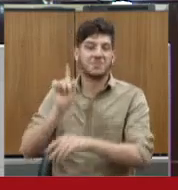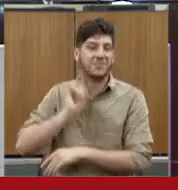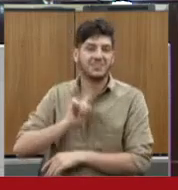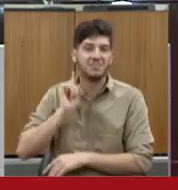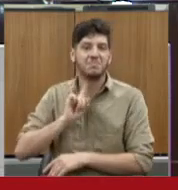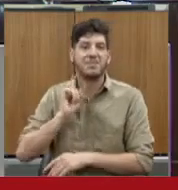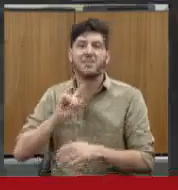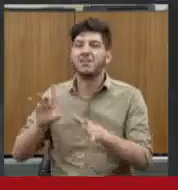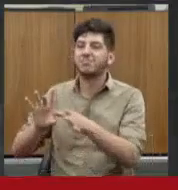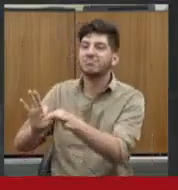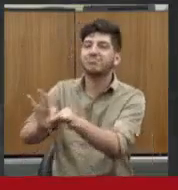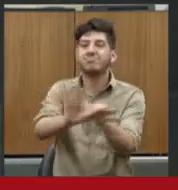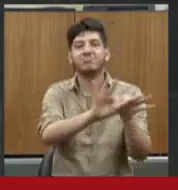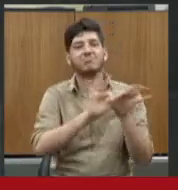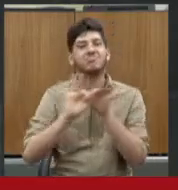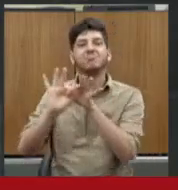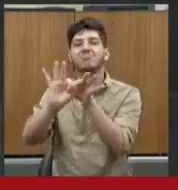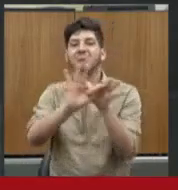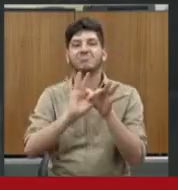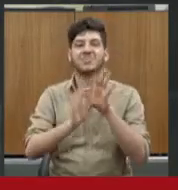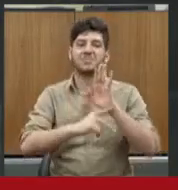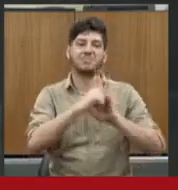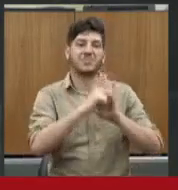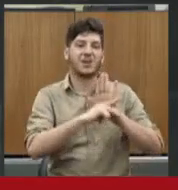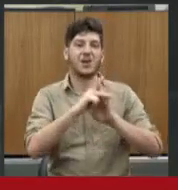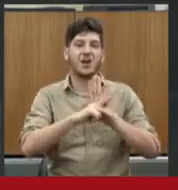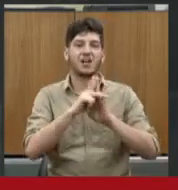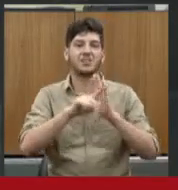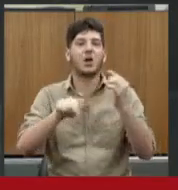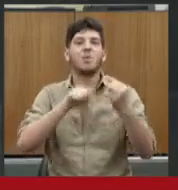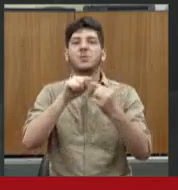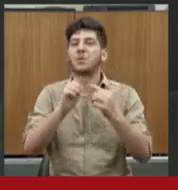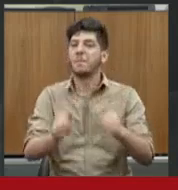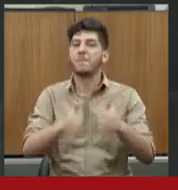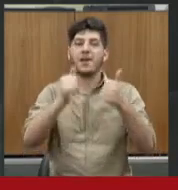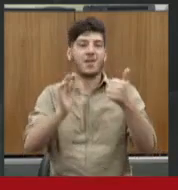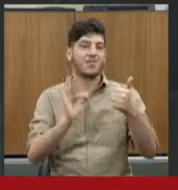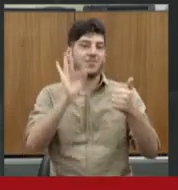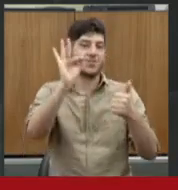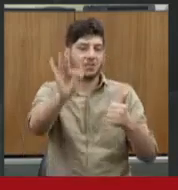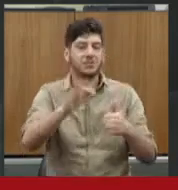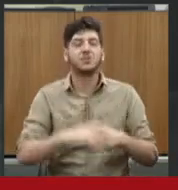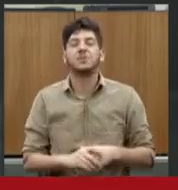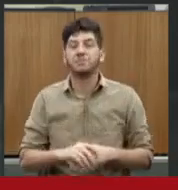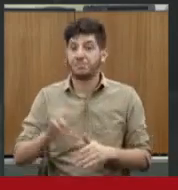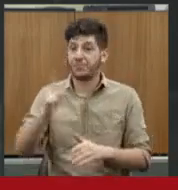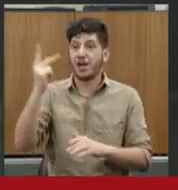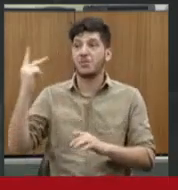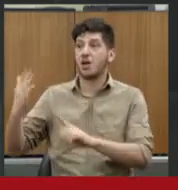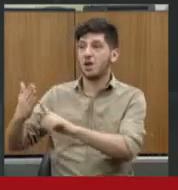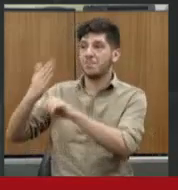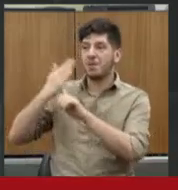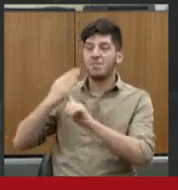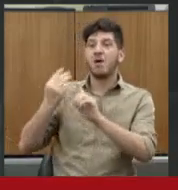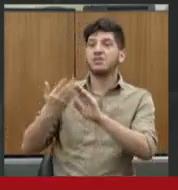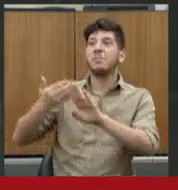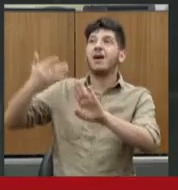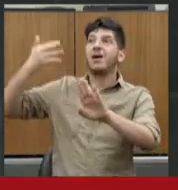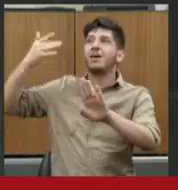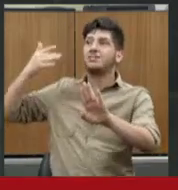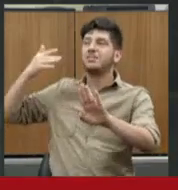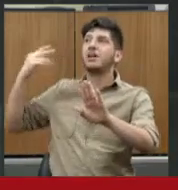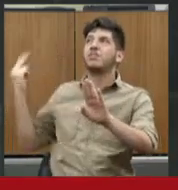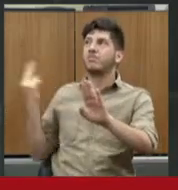na construção de um projeto coletivo de futuro. A história nos ensina a olhar para o passado com olhos